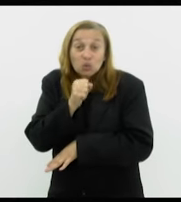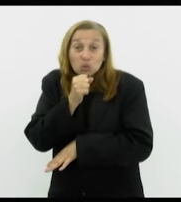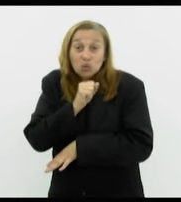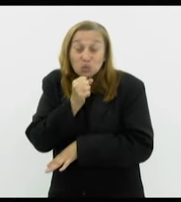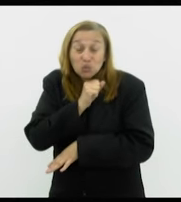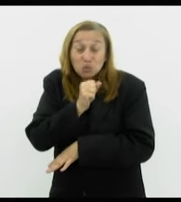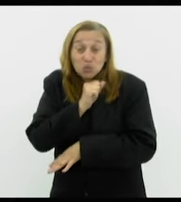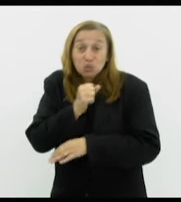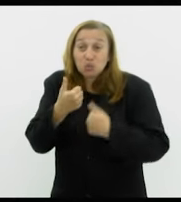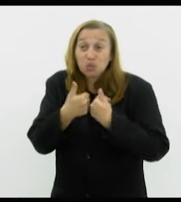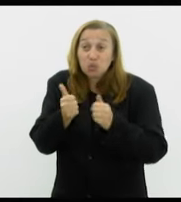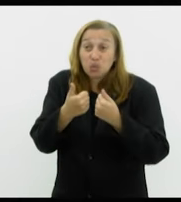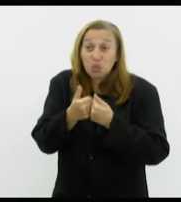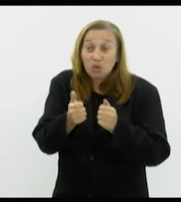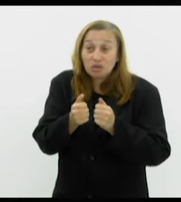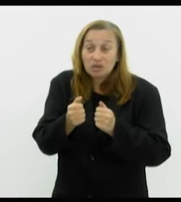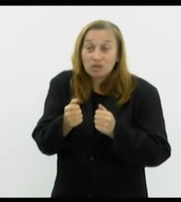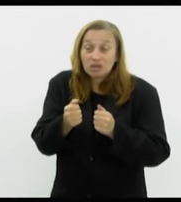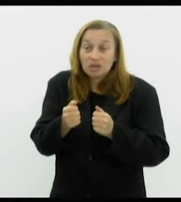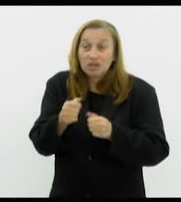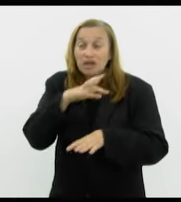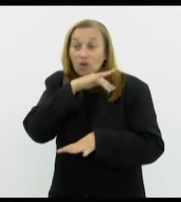que utilizam.